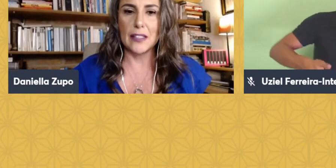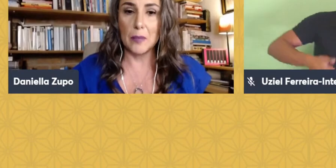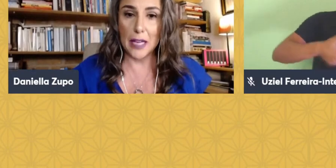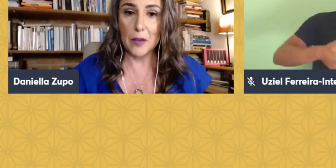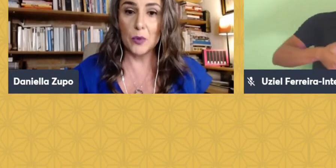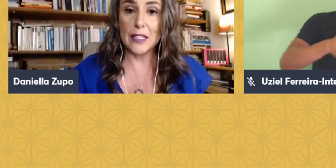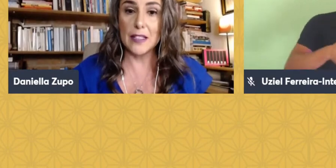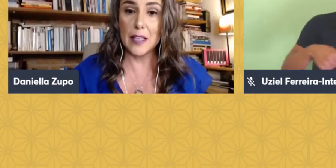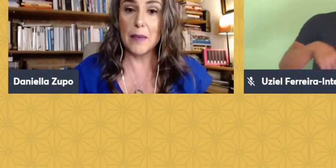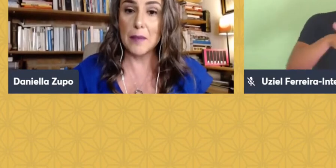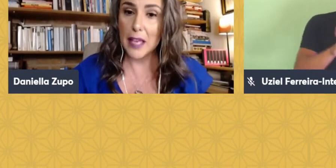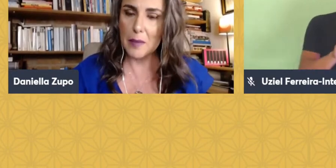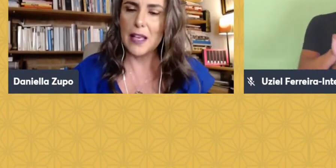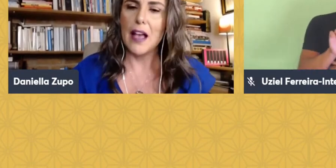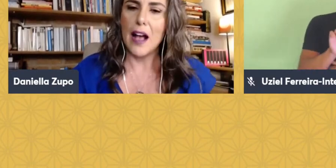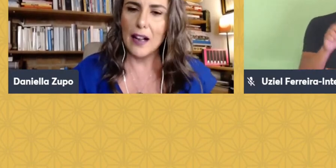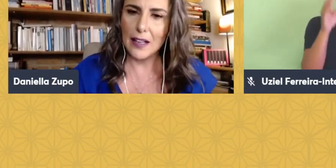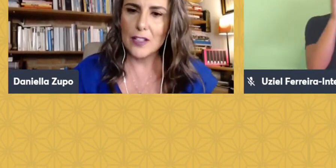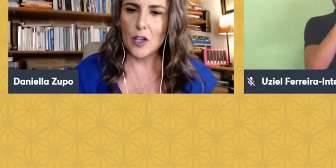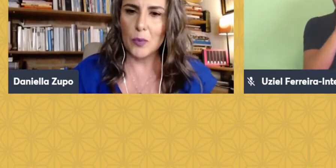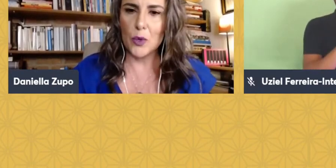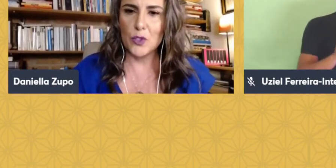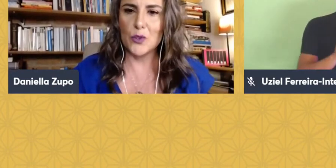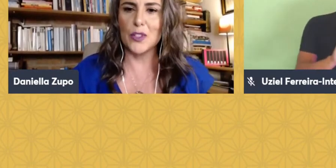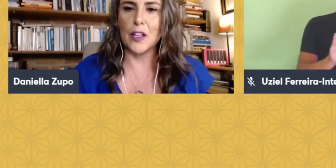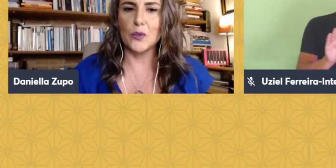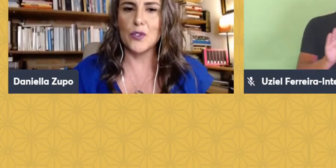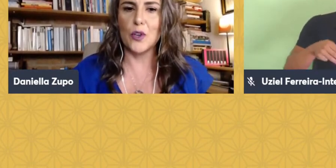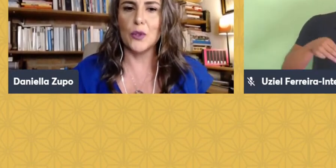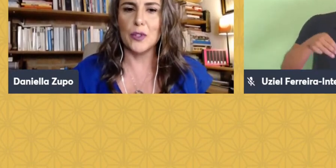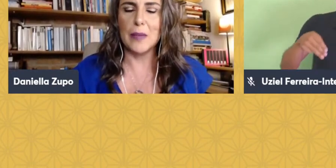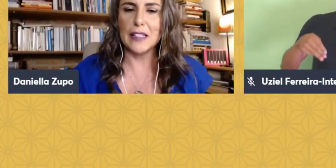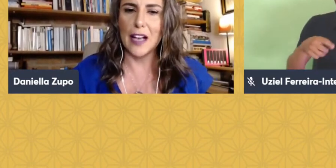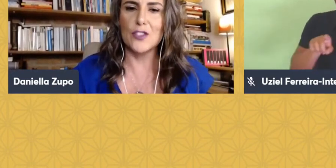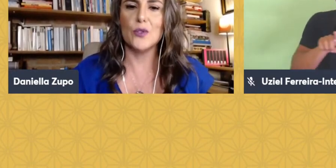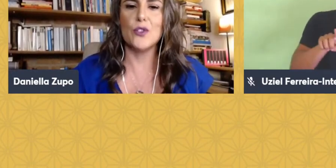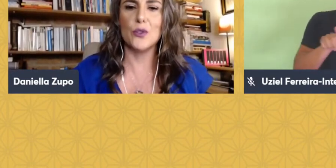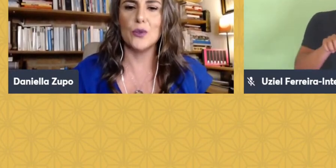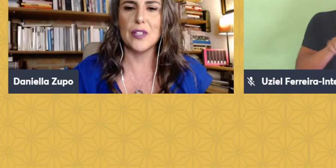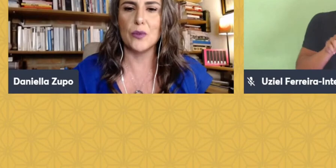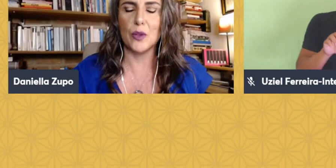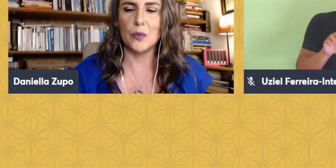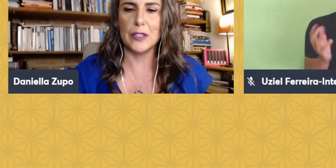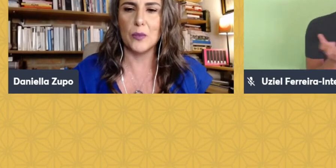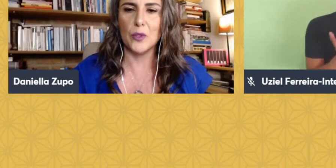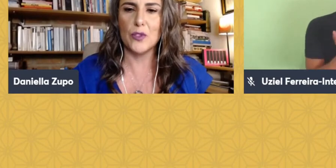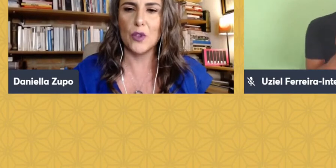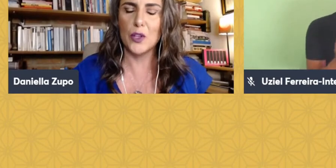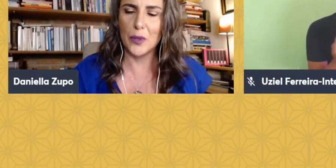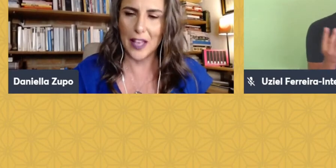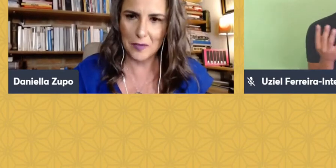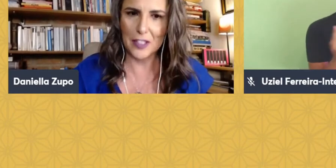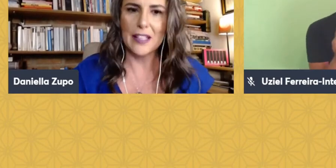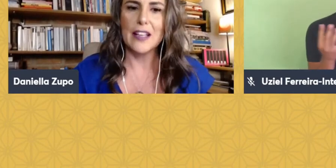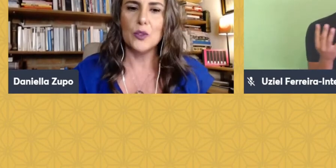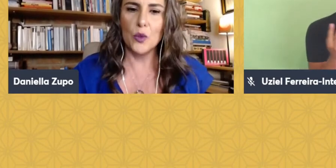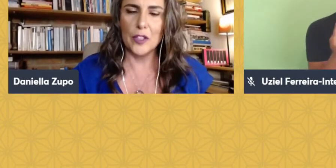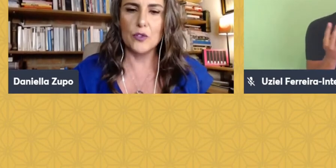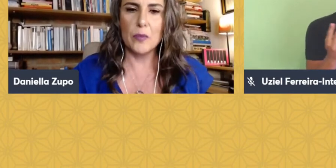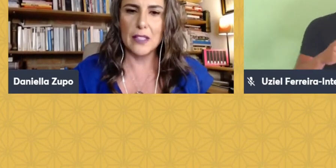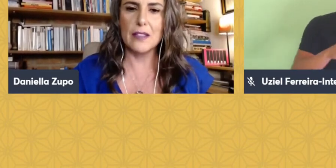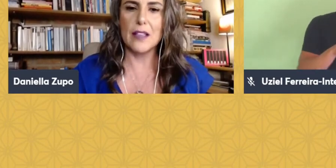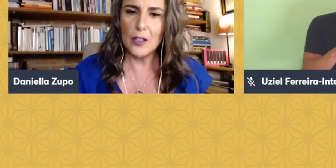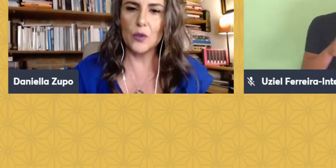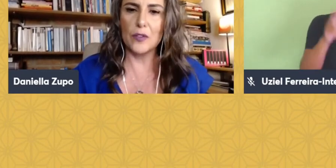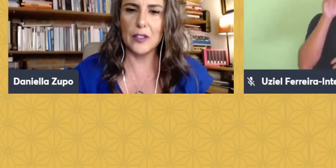bronze do Brasil da Brembo e da cbmm além de apoio institucional do circuito liberdade no Instituto Estadual do patrimônio histórico e essa